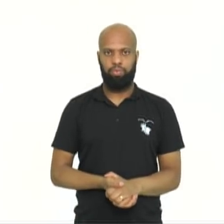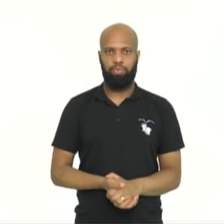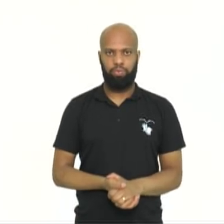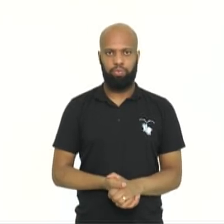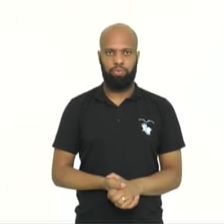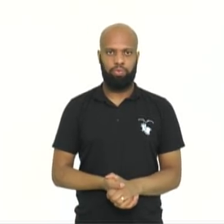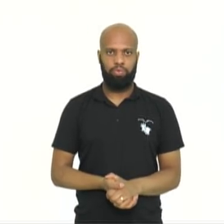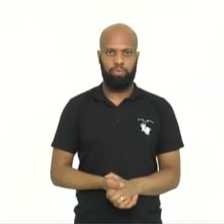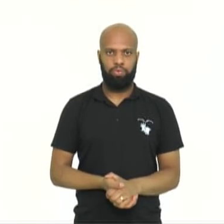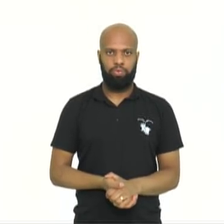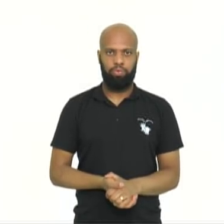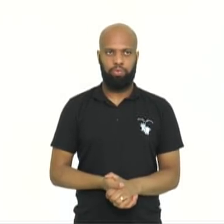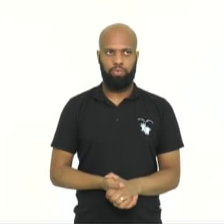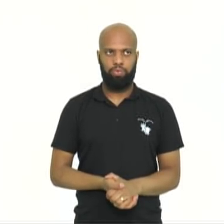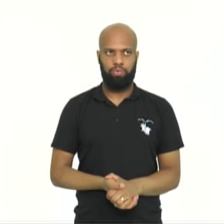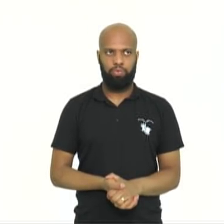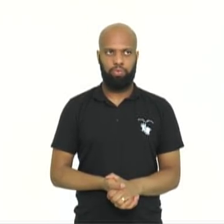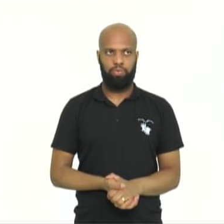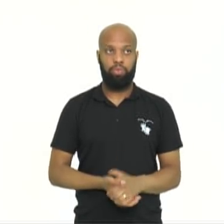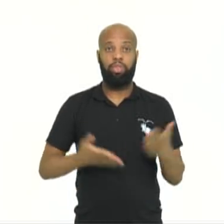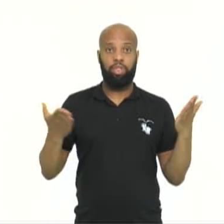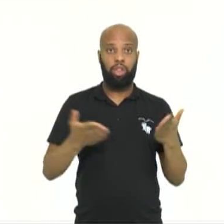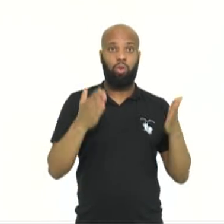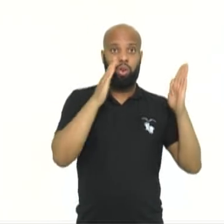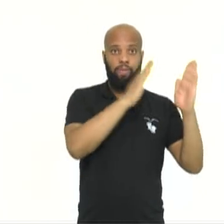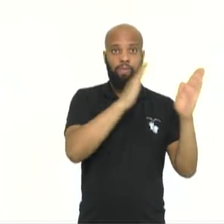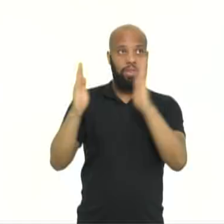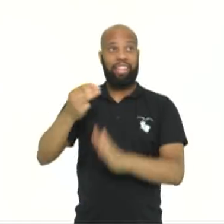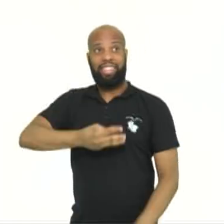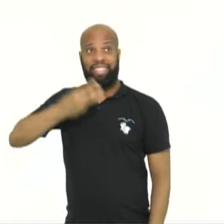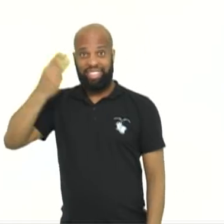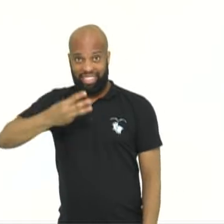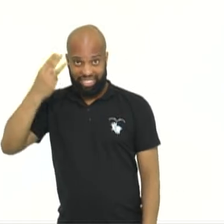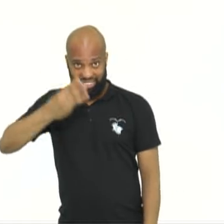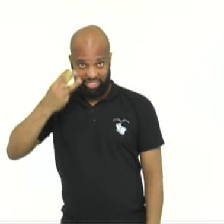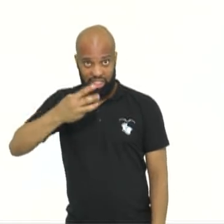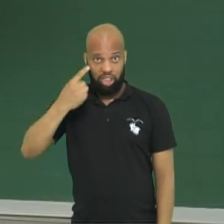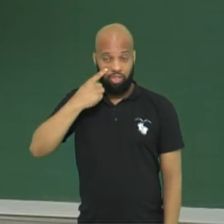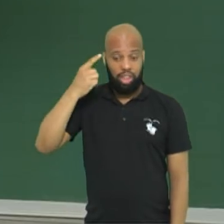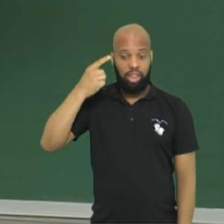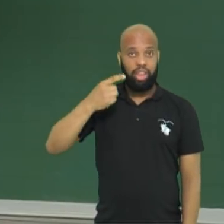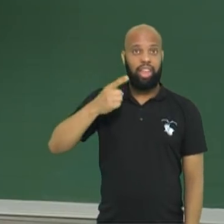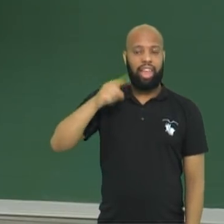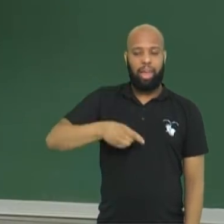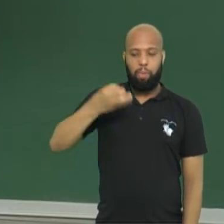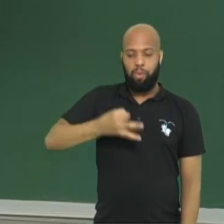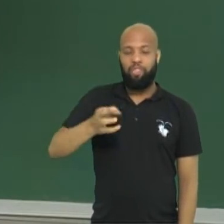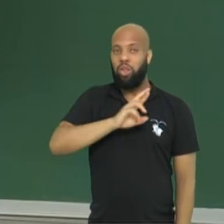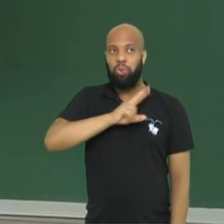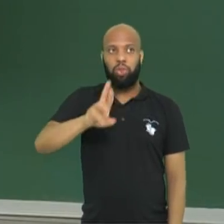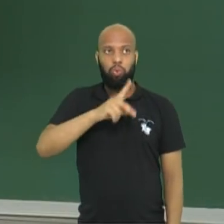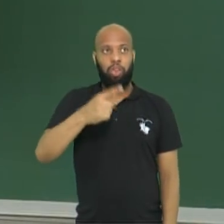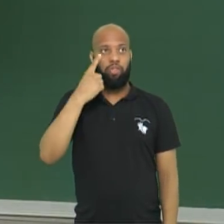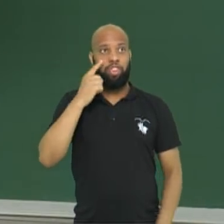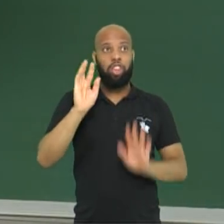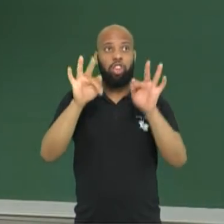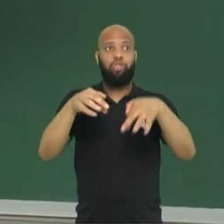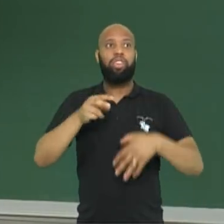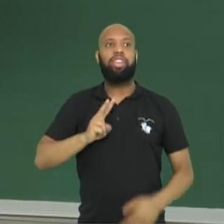no pretérito imperfeito, como ficaria? Eu cantava, olha lá o final, VA, né?